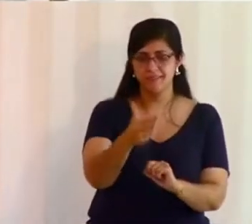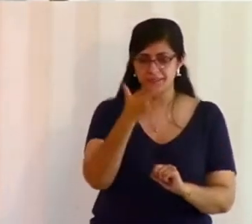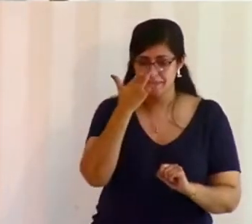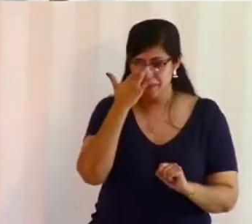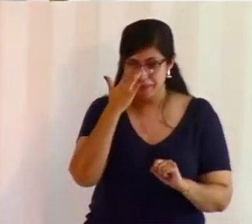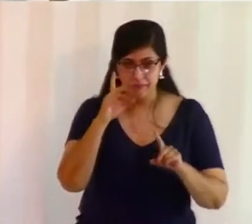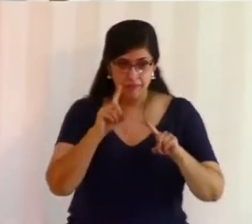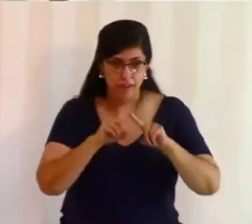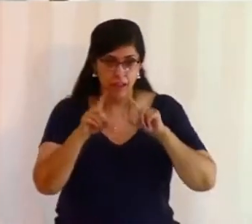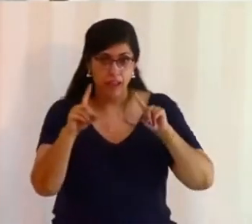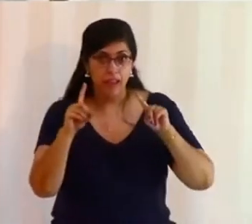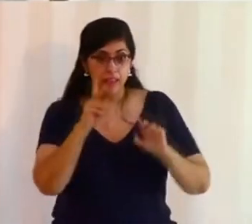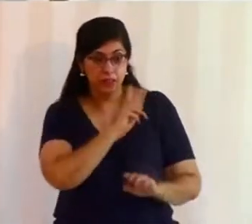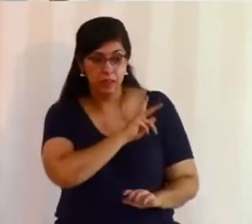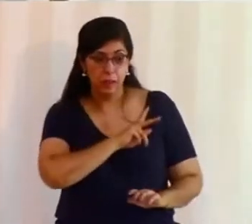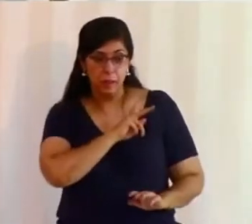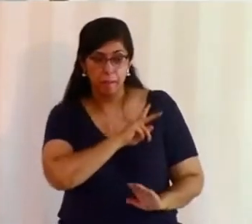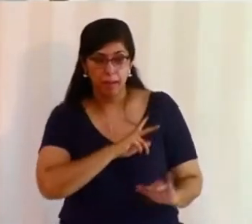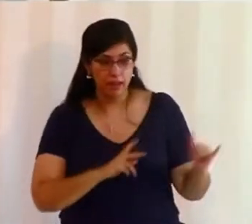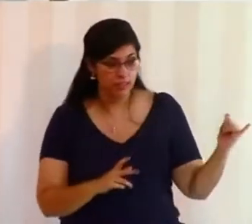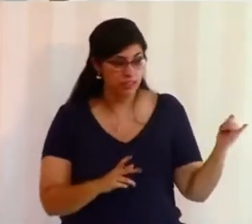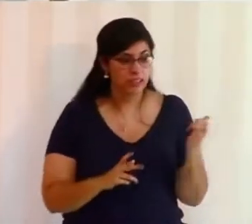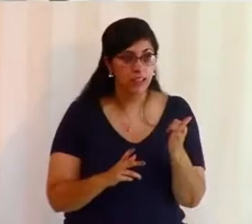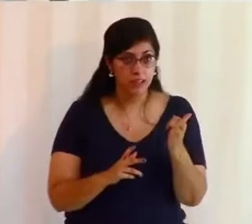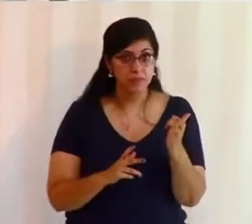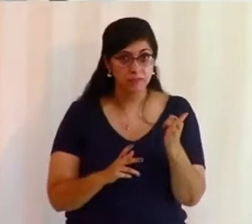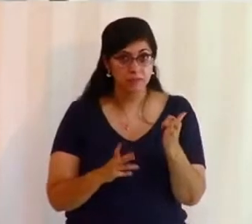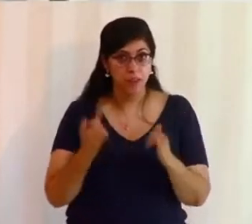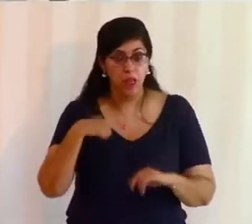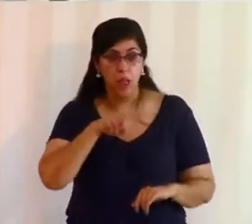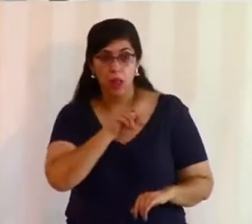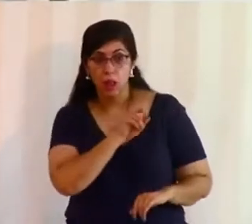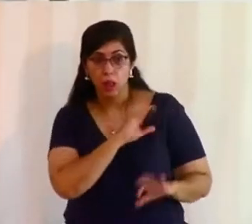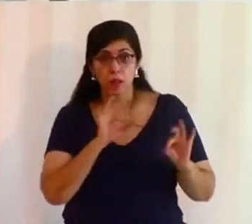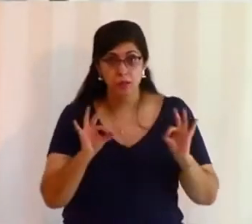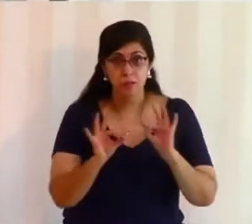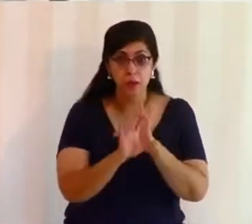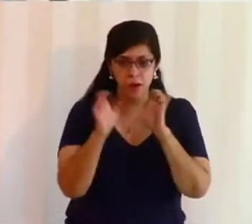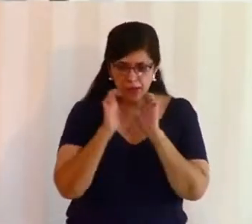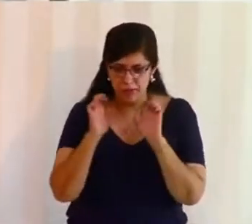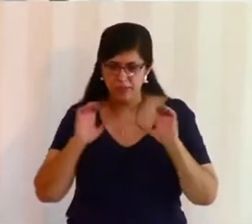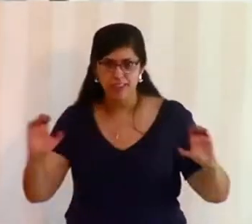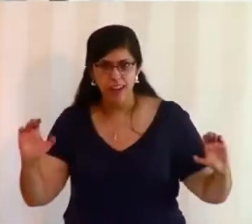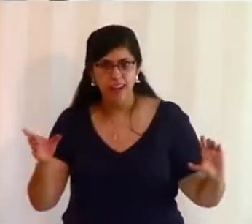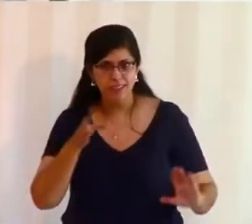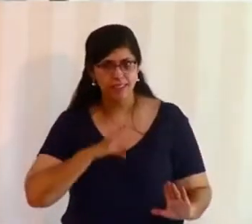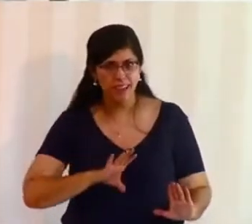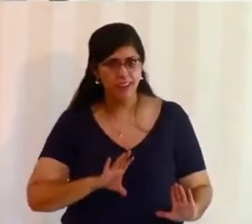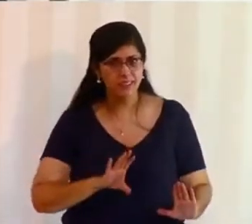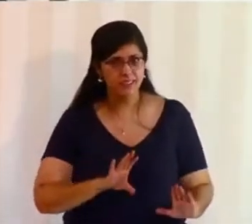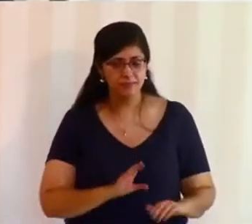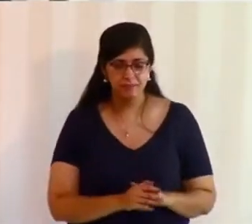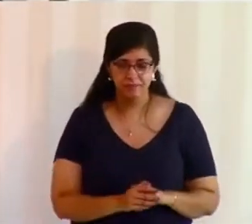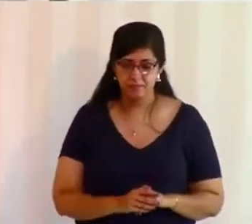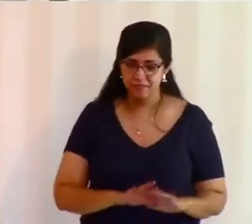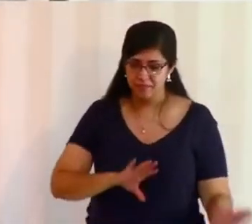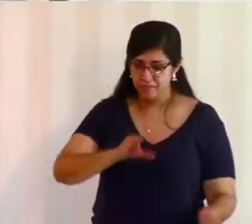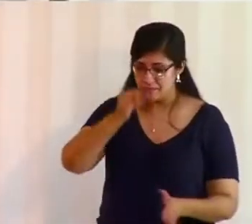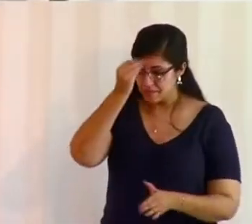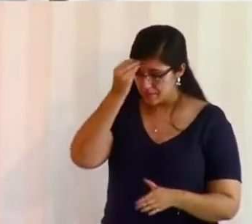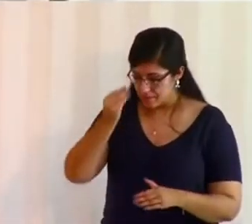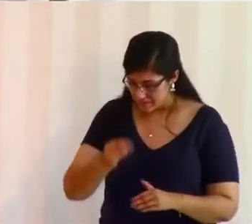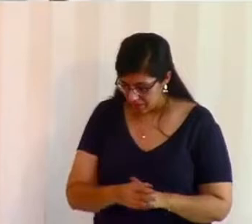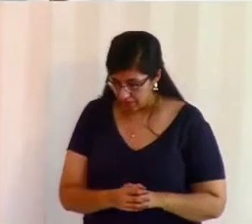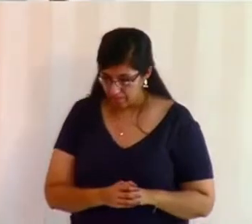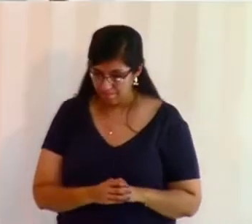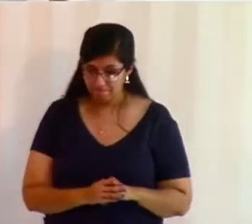estava percebendo que aquilo não era da parte de Deus, ou seja, aquilo seria um obstáculo para o evangelho ser pregado naquela cidade. E olha só, Paulo mexeu